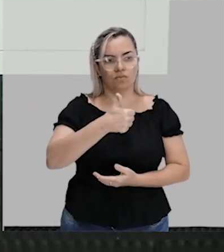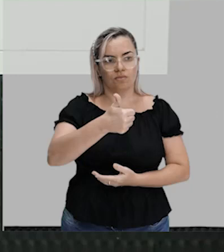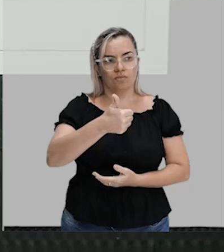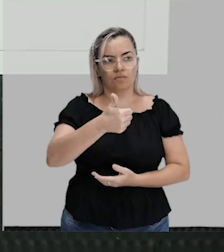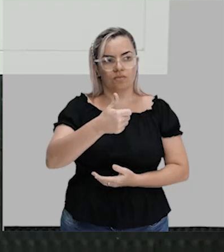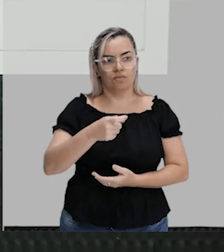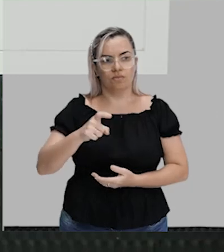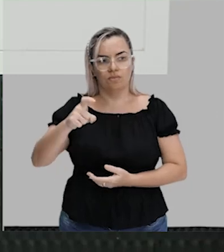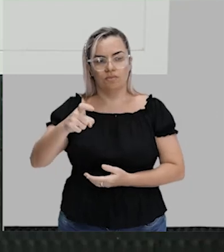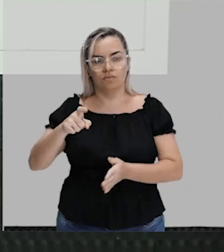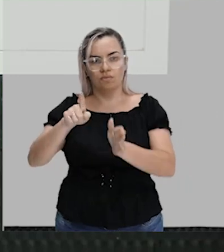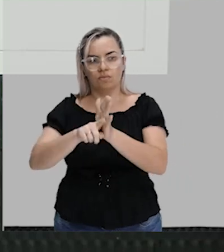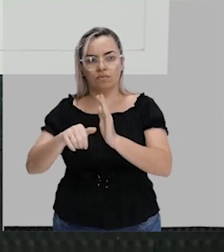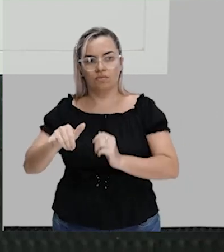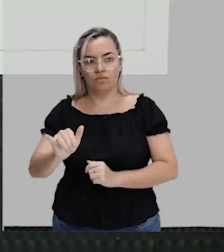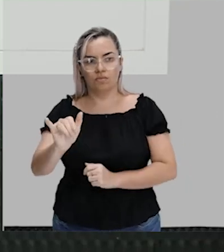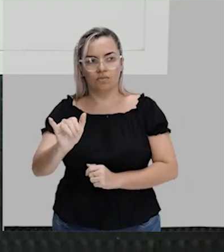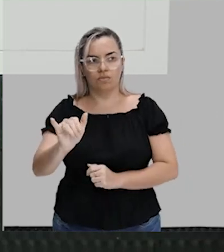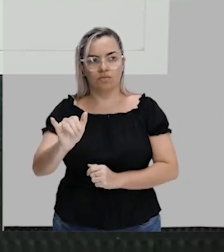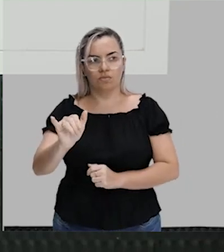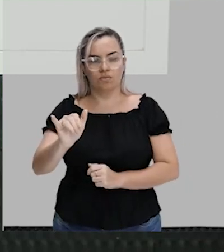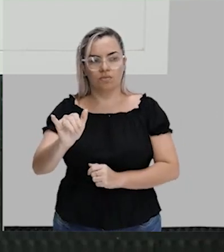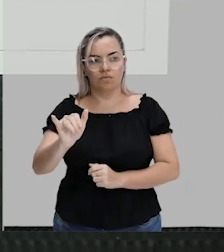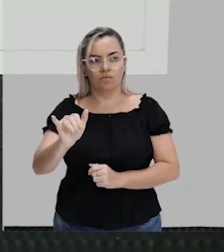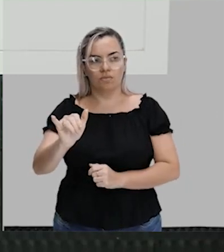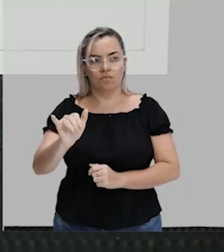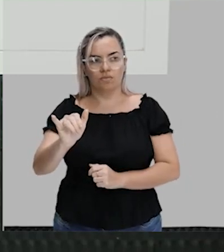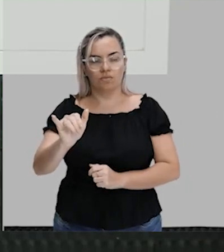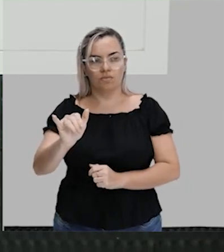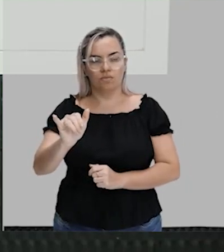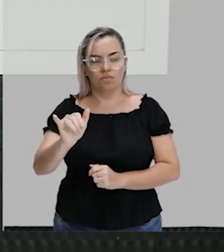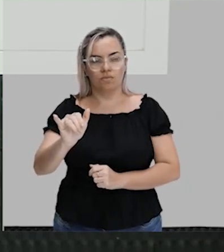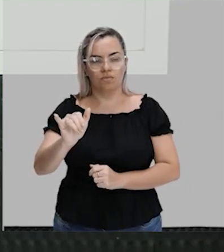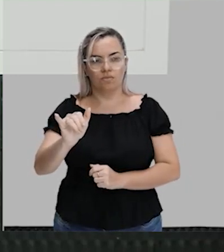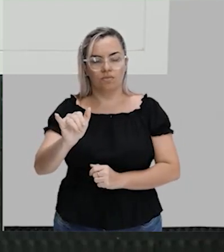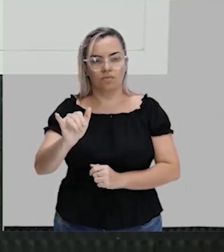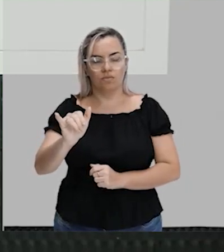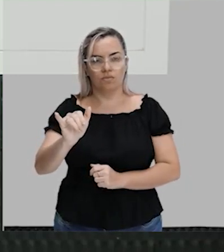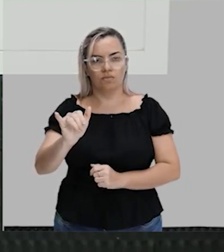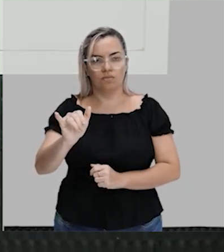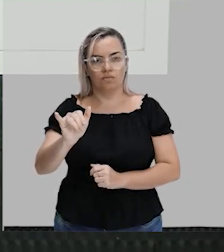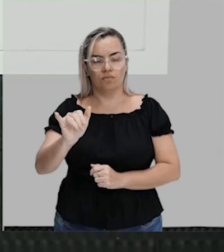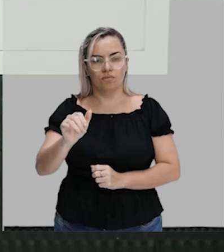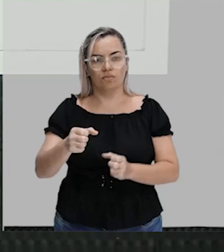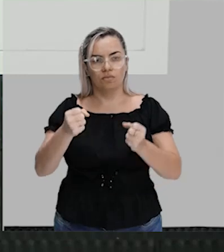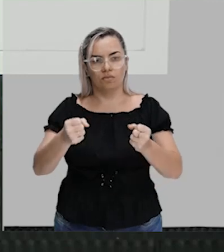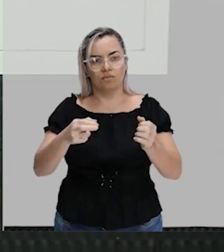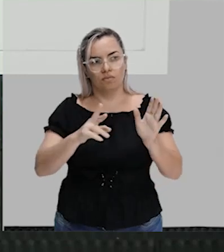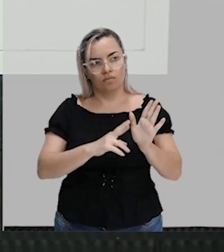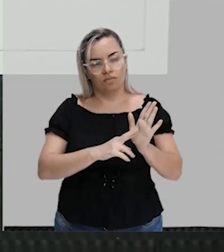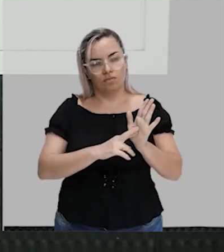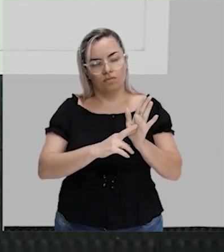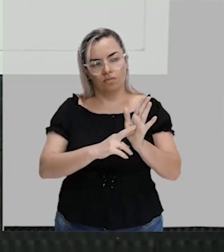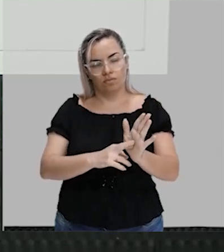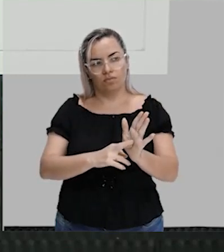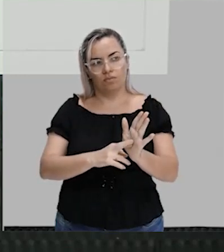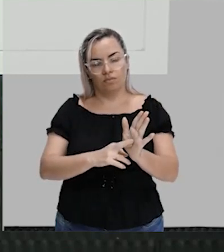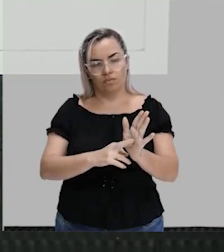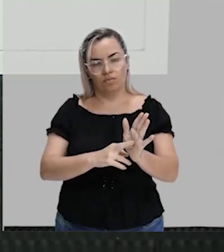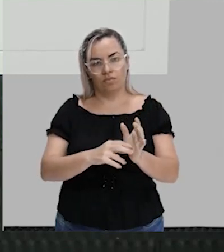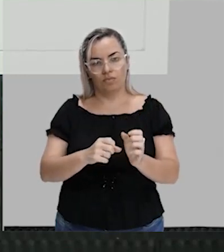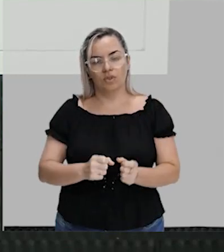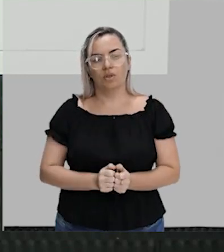1 x - y essa Matriz que você pode representar uma matriz entre